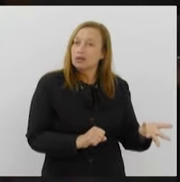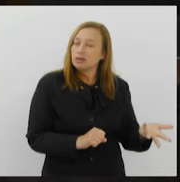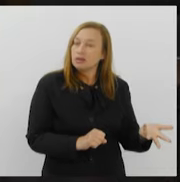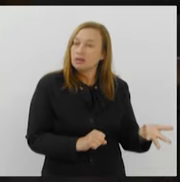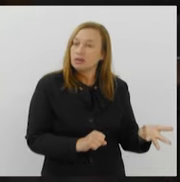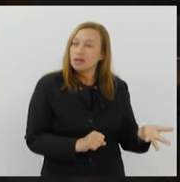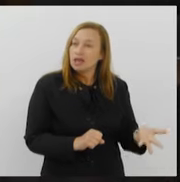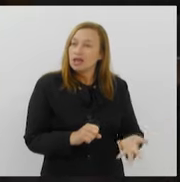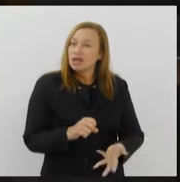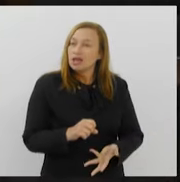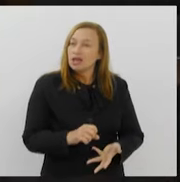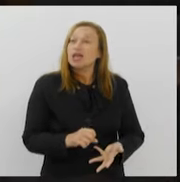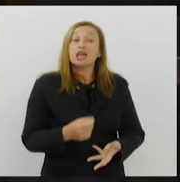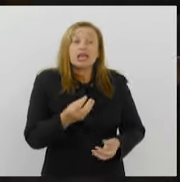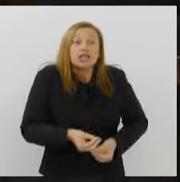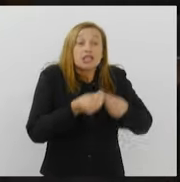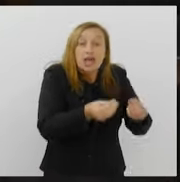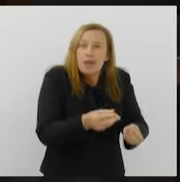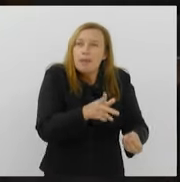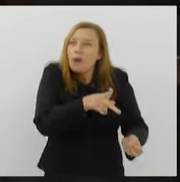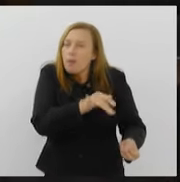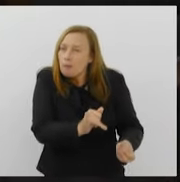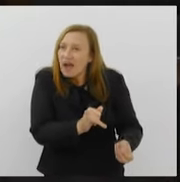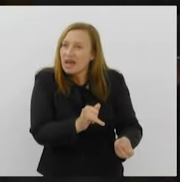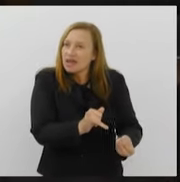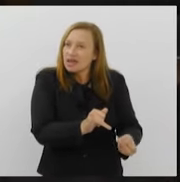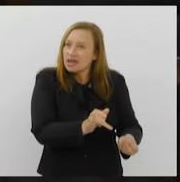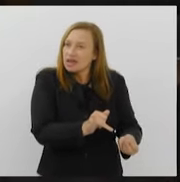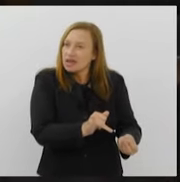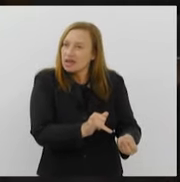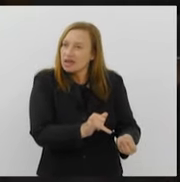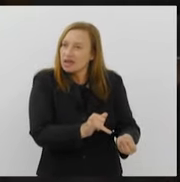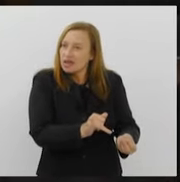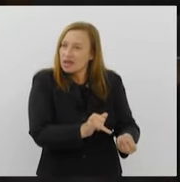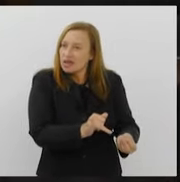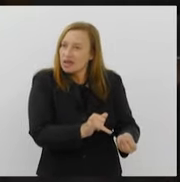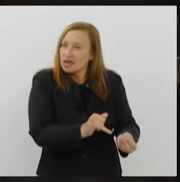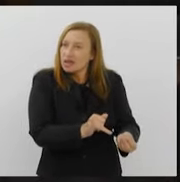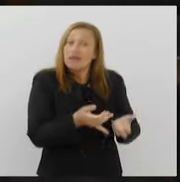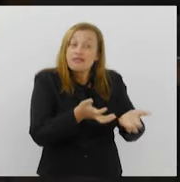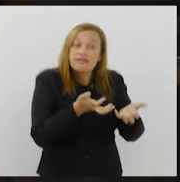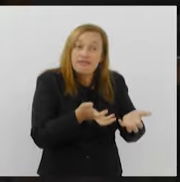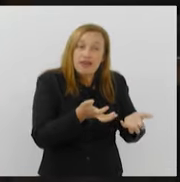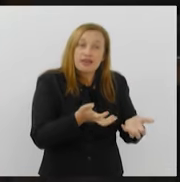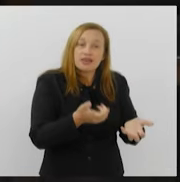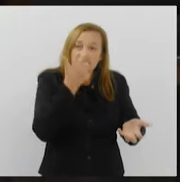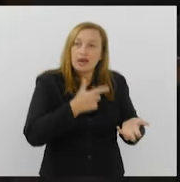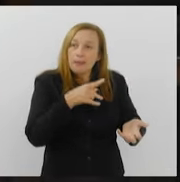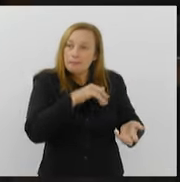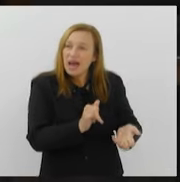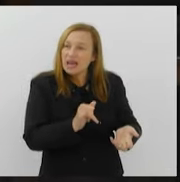dom. Dê para o pai que não quer e nunca será pai de verdade quando estupra uma filha.